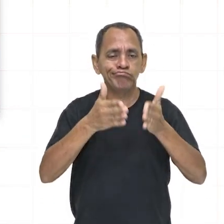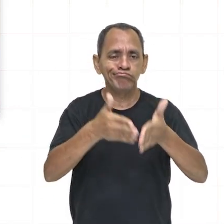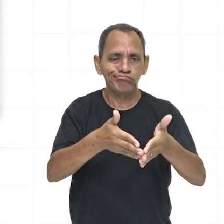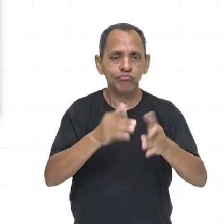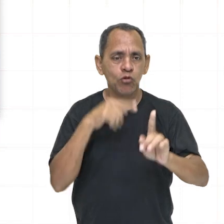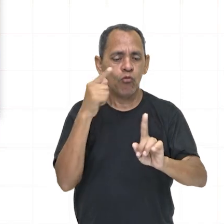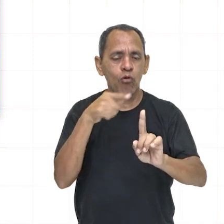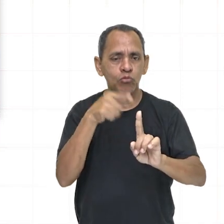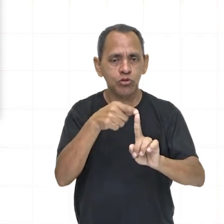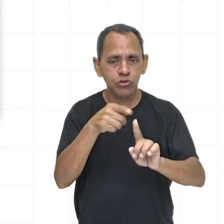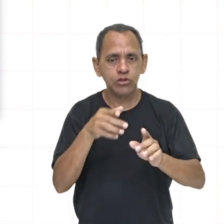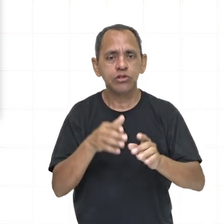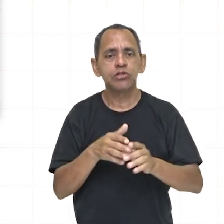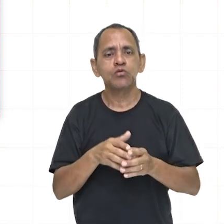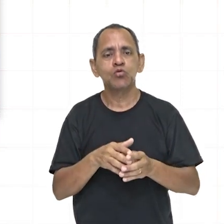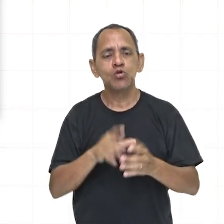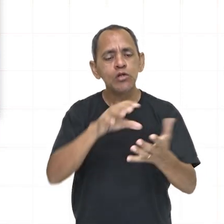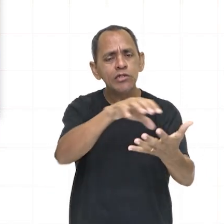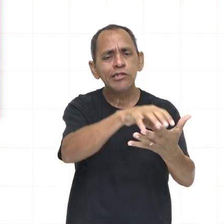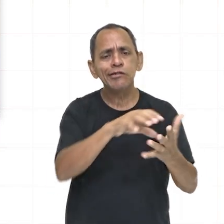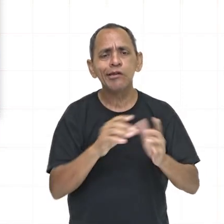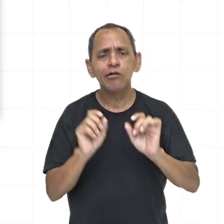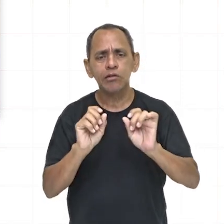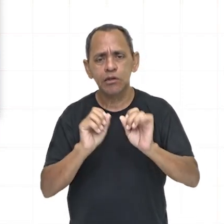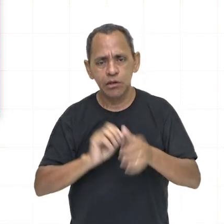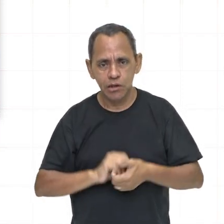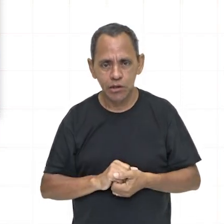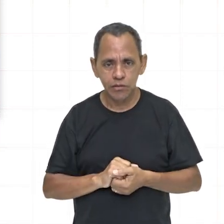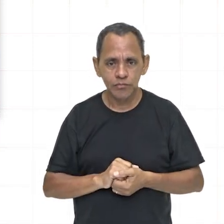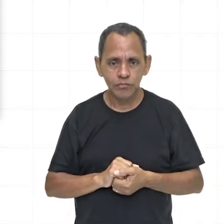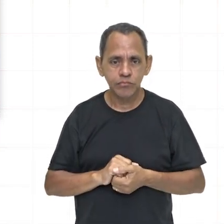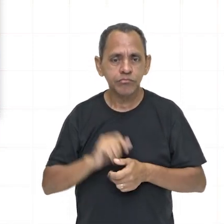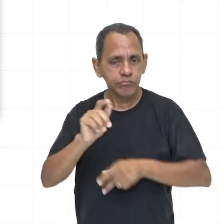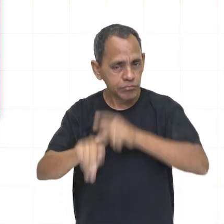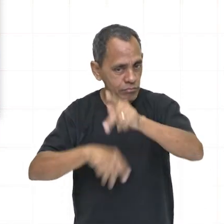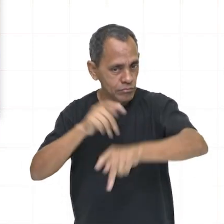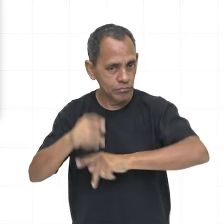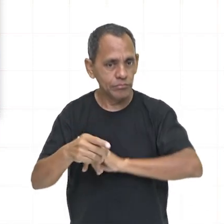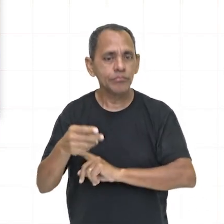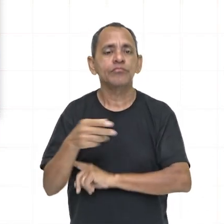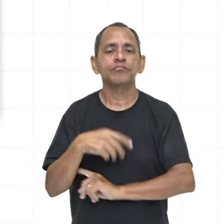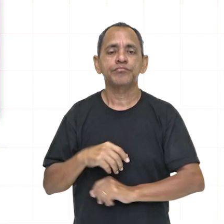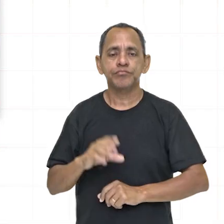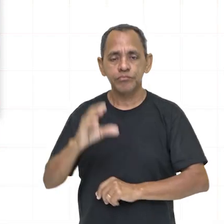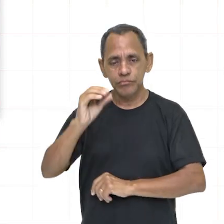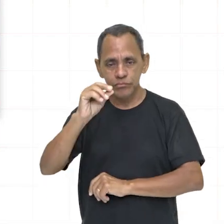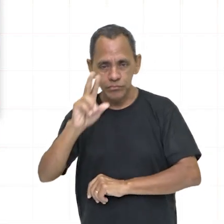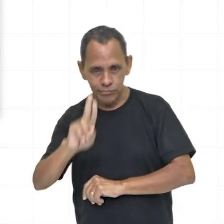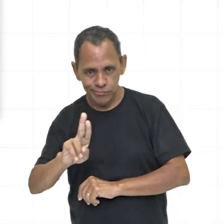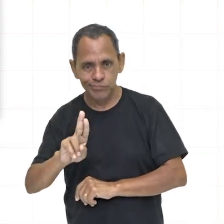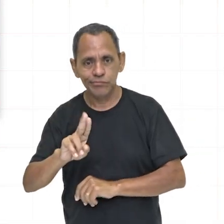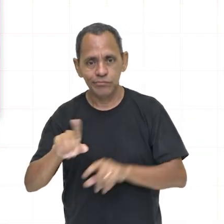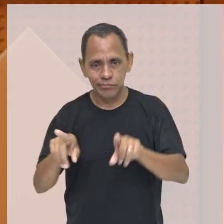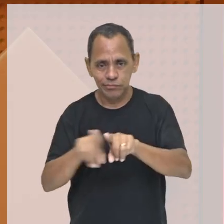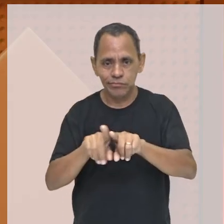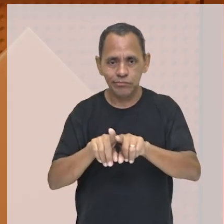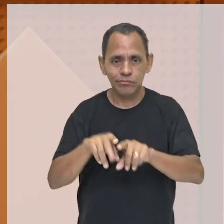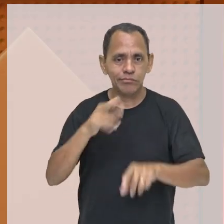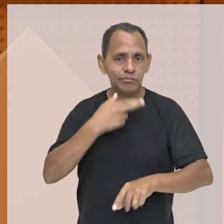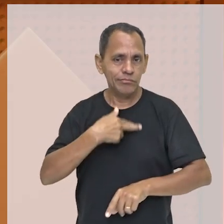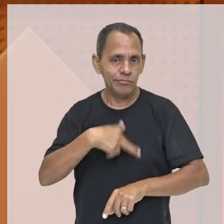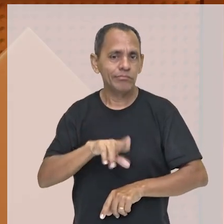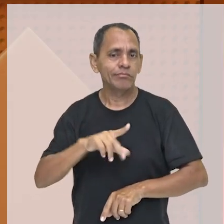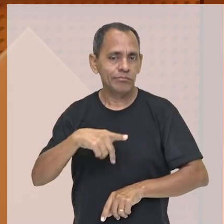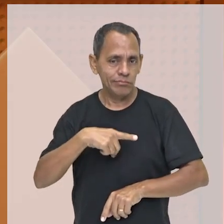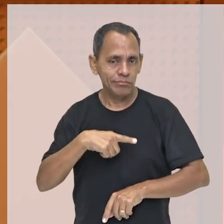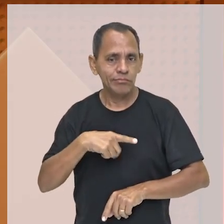lá nessas sociedades, nessas civilizações orientais, a religião rege muito a forma como